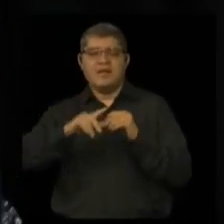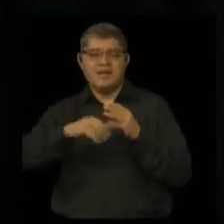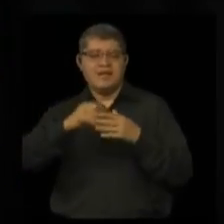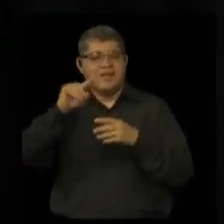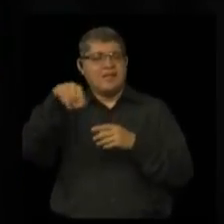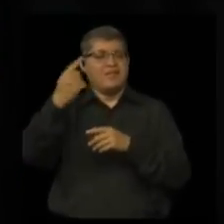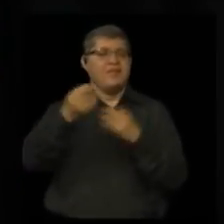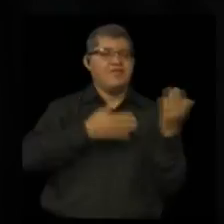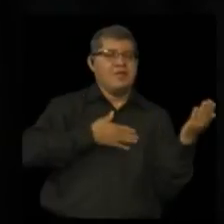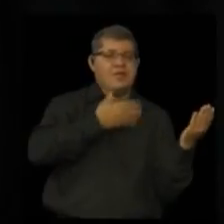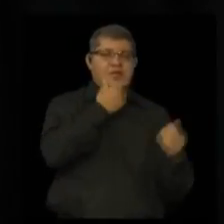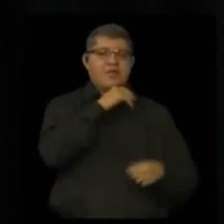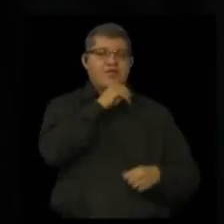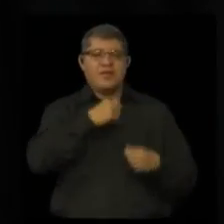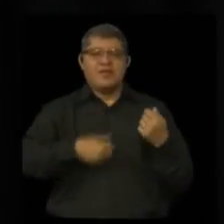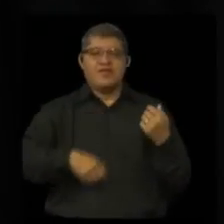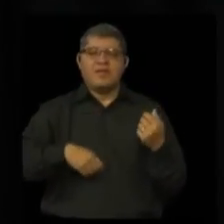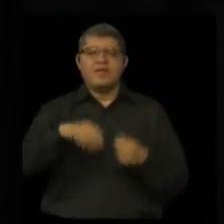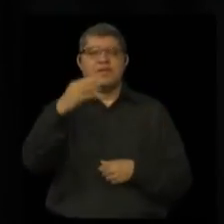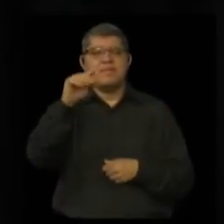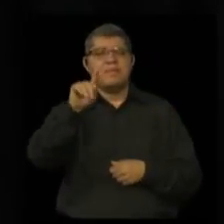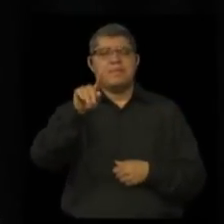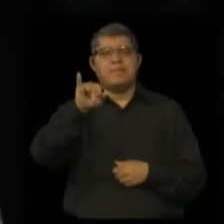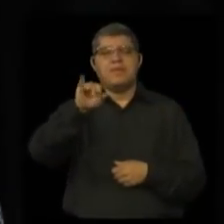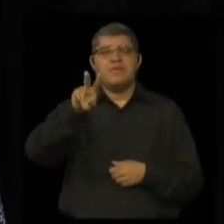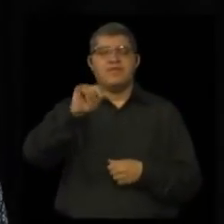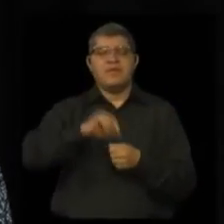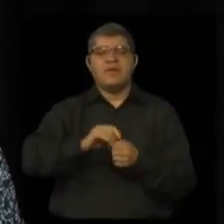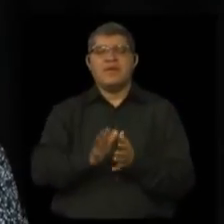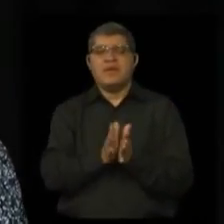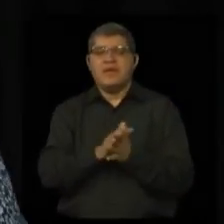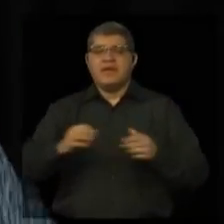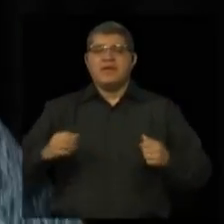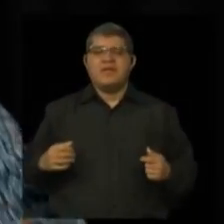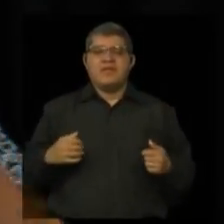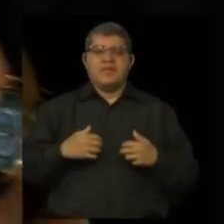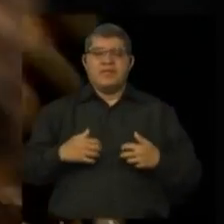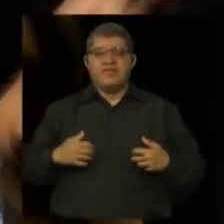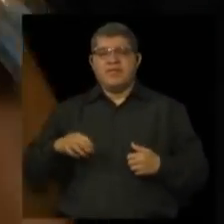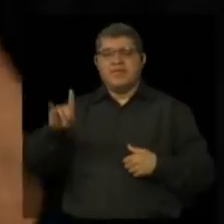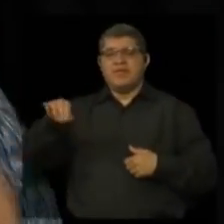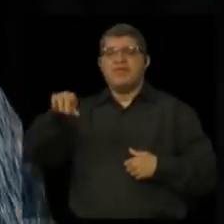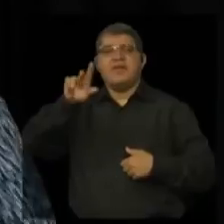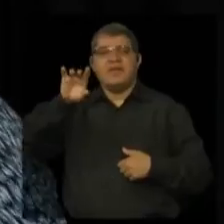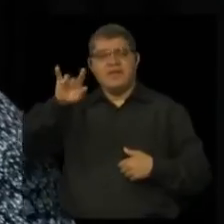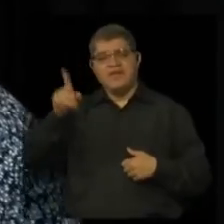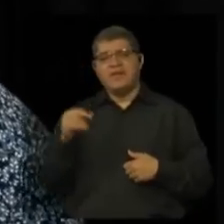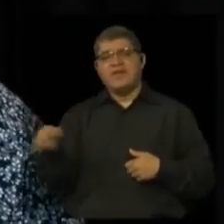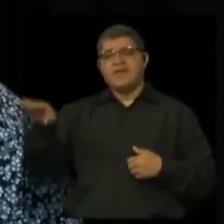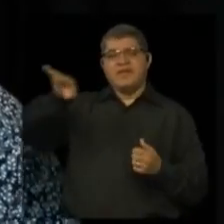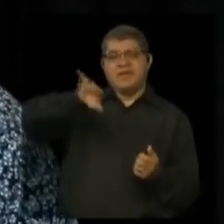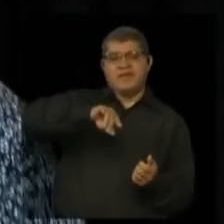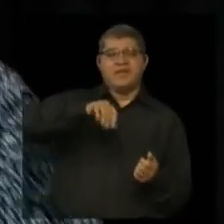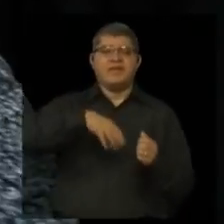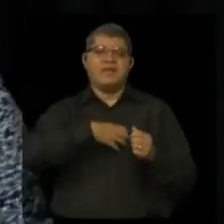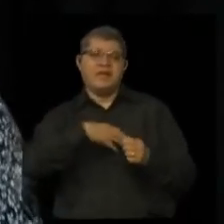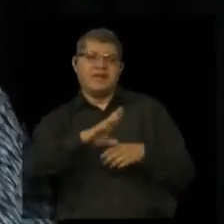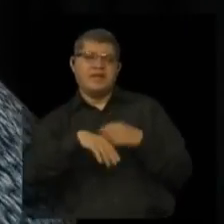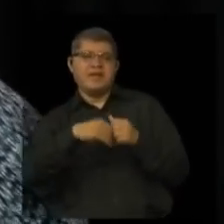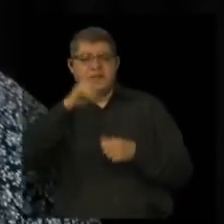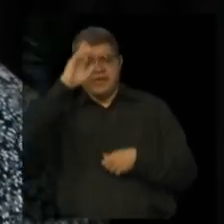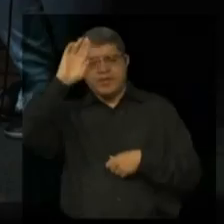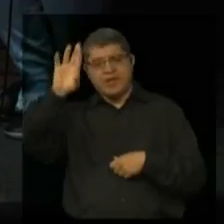outro lado, meu avô tocando pífano, né, e forró, cantando Luiz Gonzaga. E depois, quando cheguei na Bahia com o